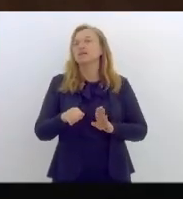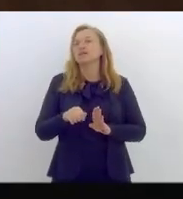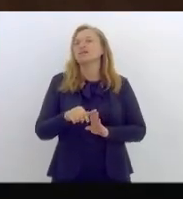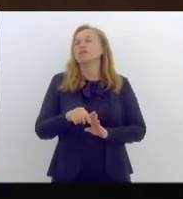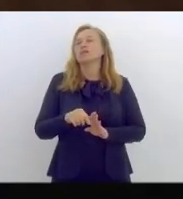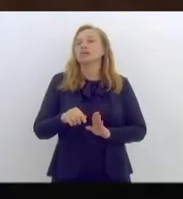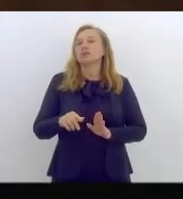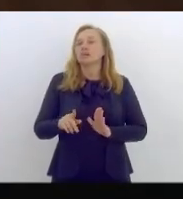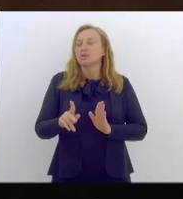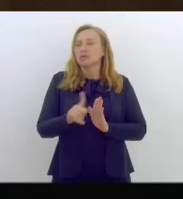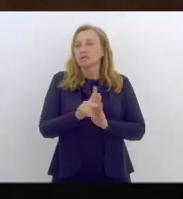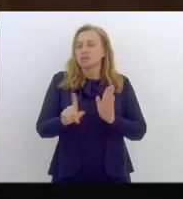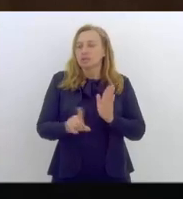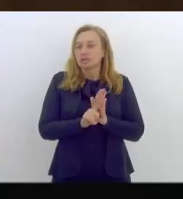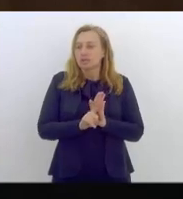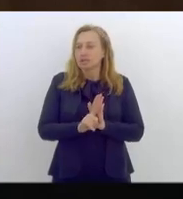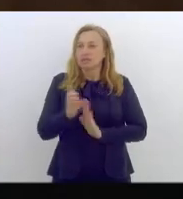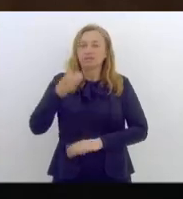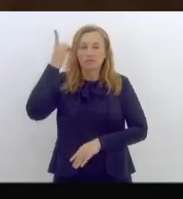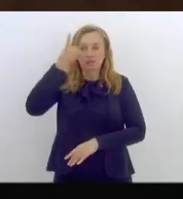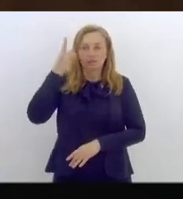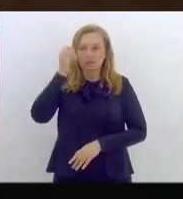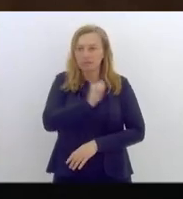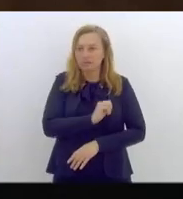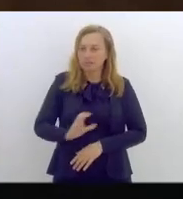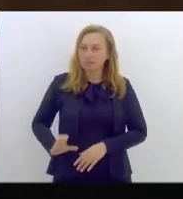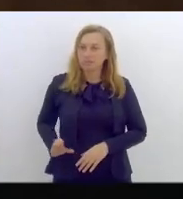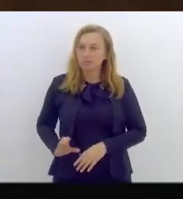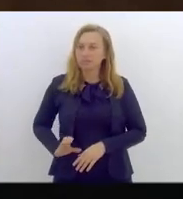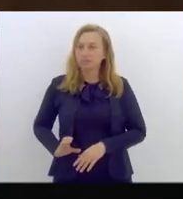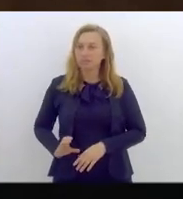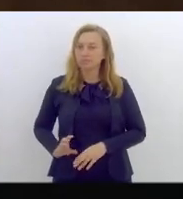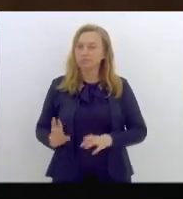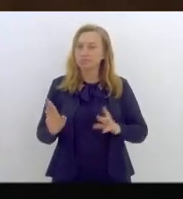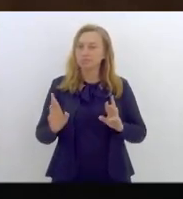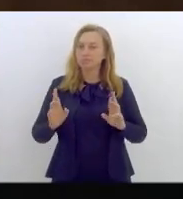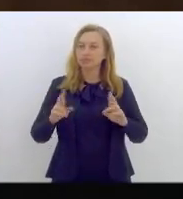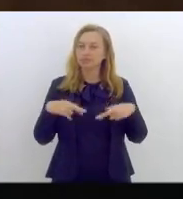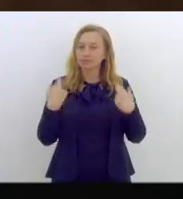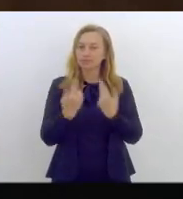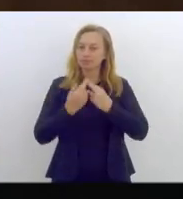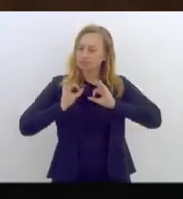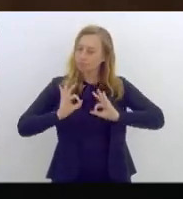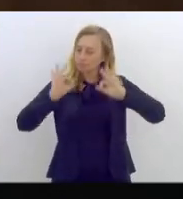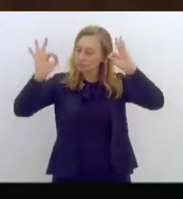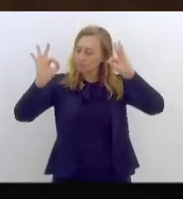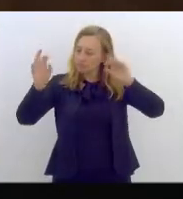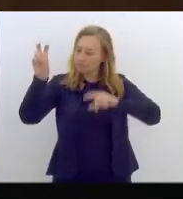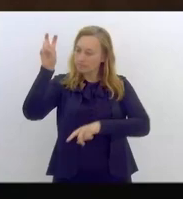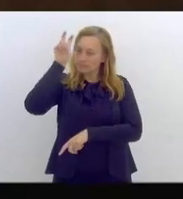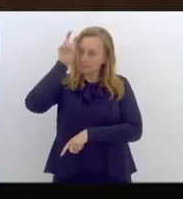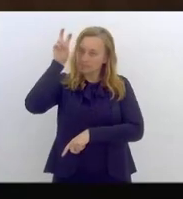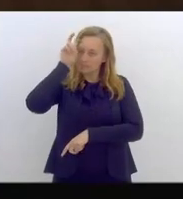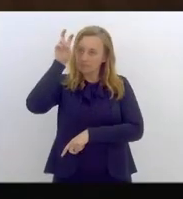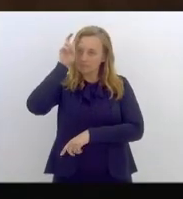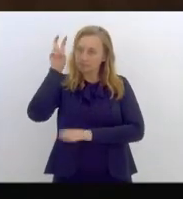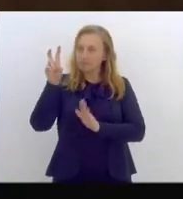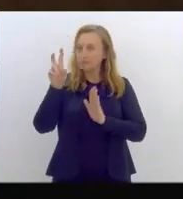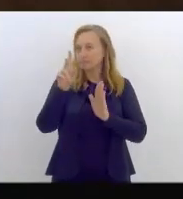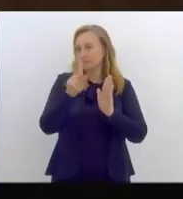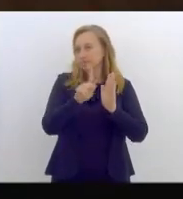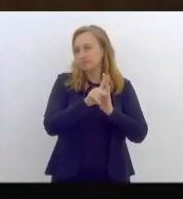Siciliano deverá fazer uma sessão específica uma sessão Extraordinária na quinta-feira que vem com os projetos de resolução